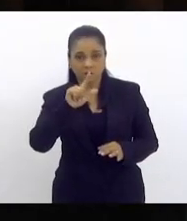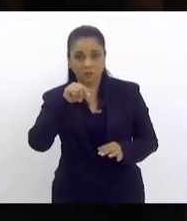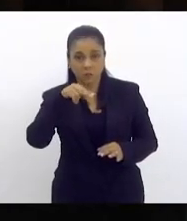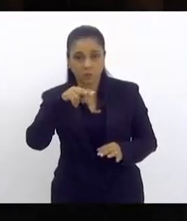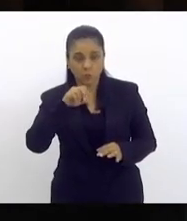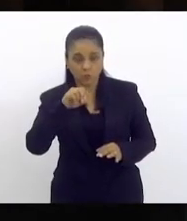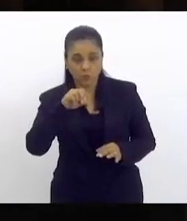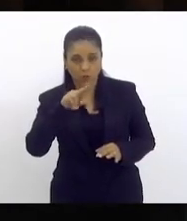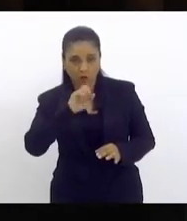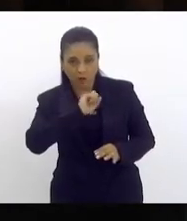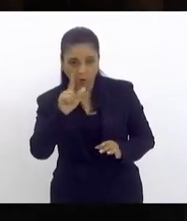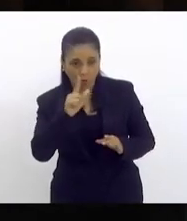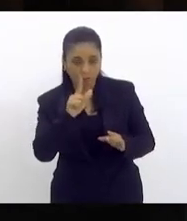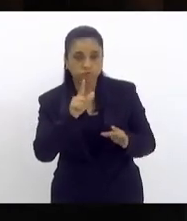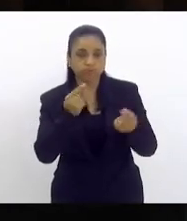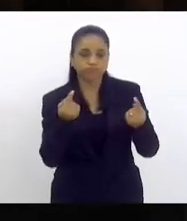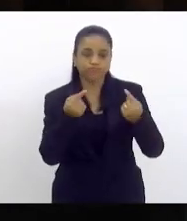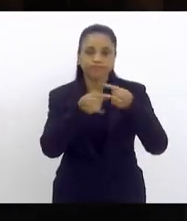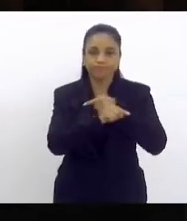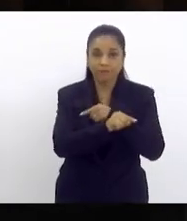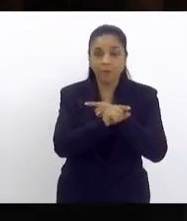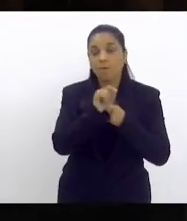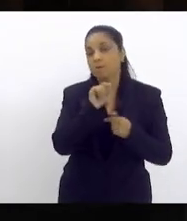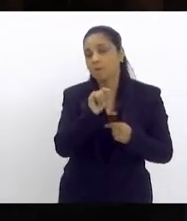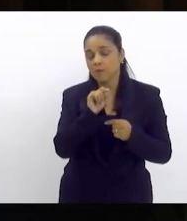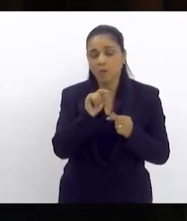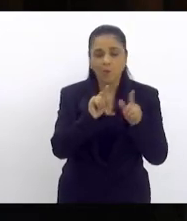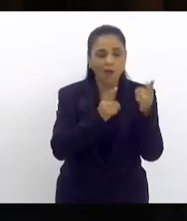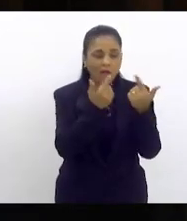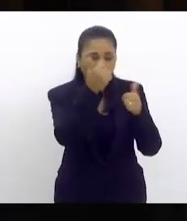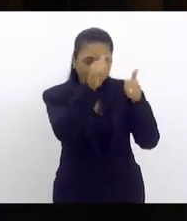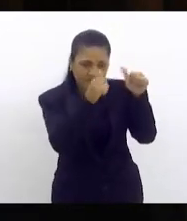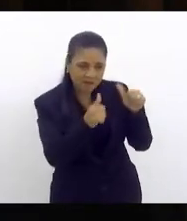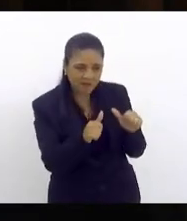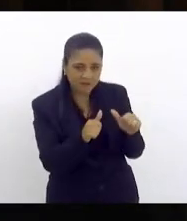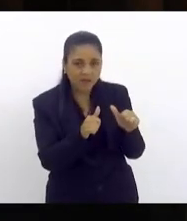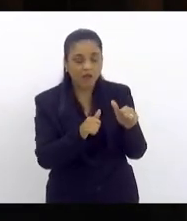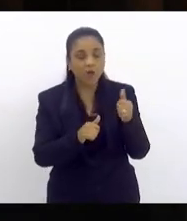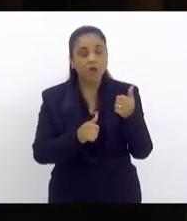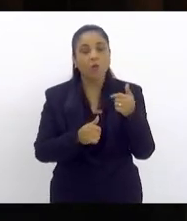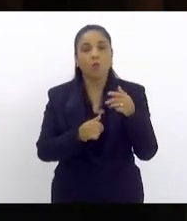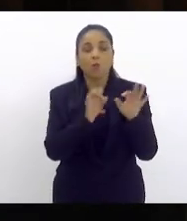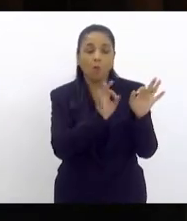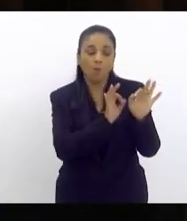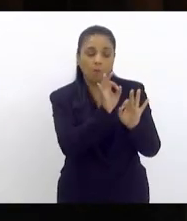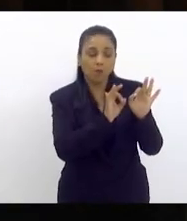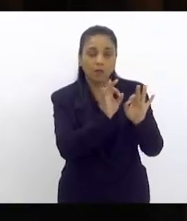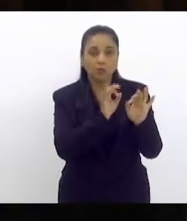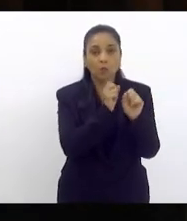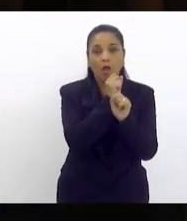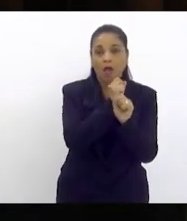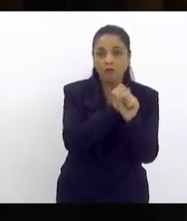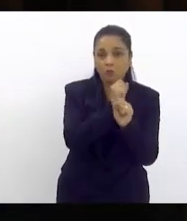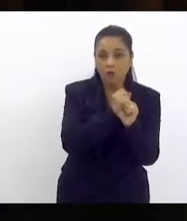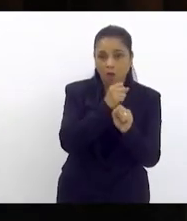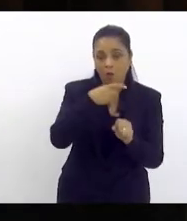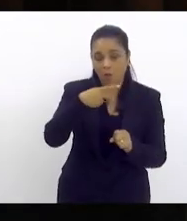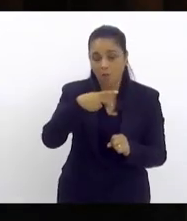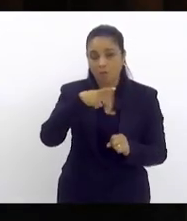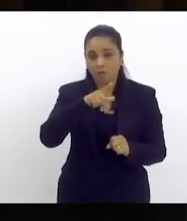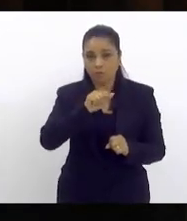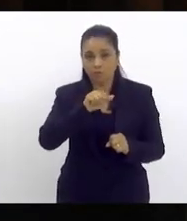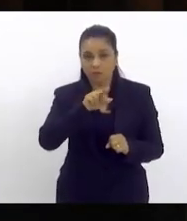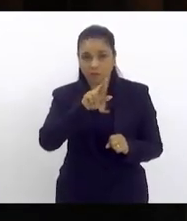orçamentário, nós deveríamos analisar primeiro o plano plurianual e depois a LDO. Mas